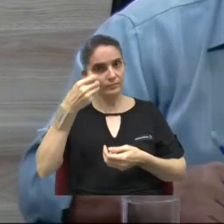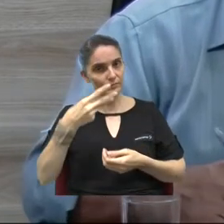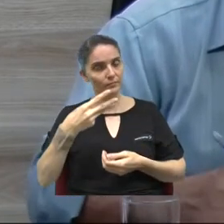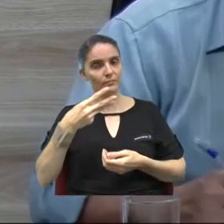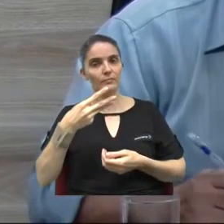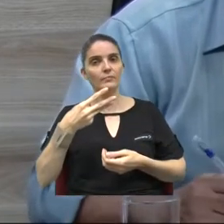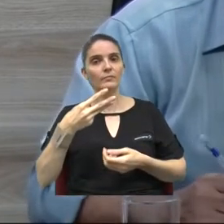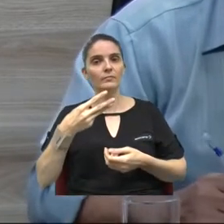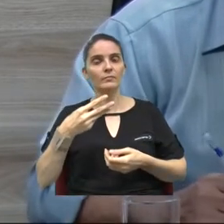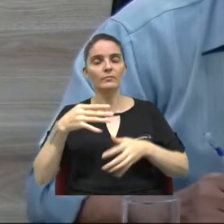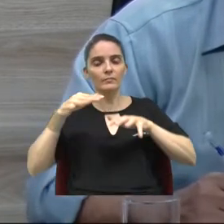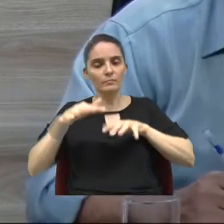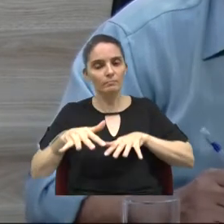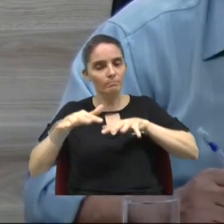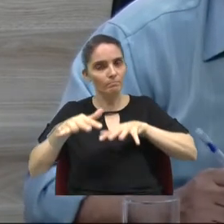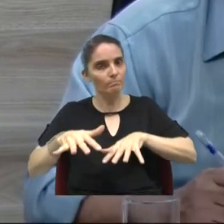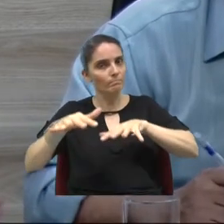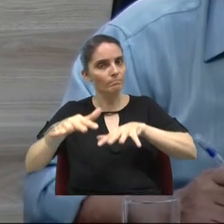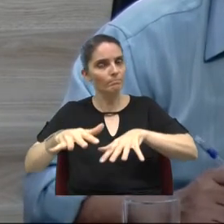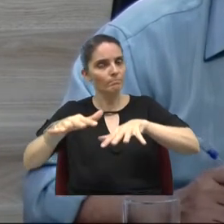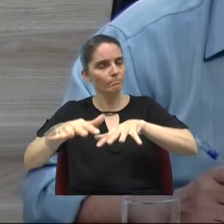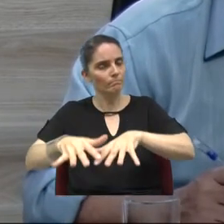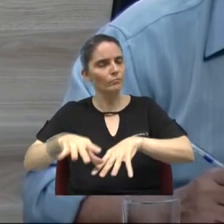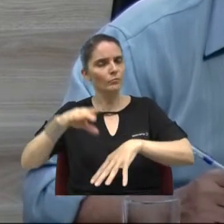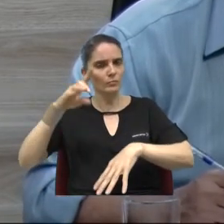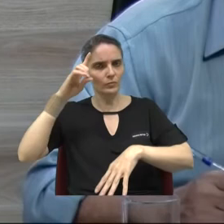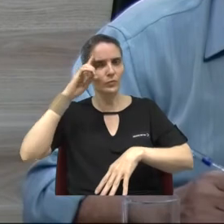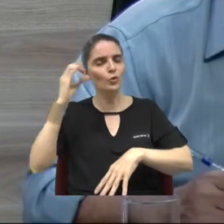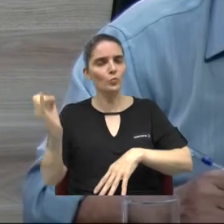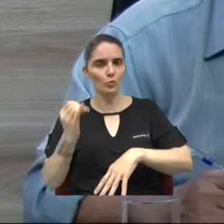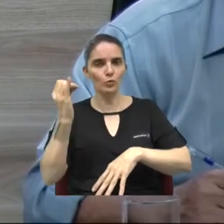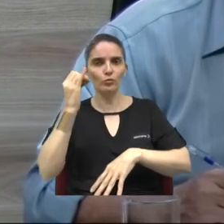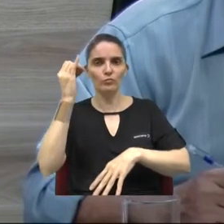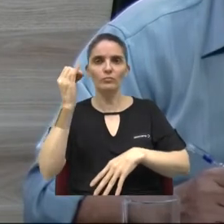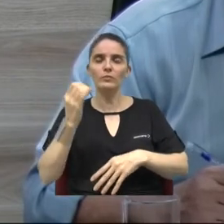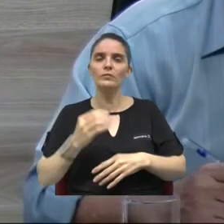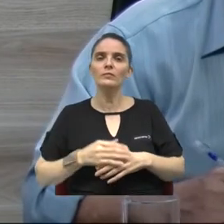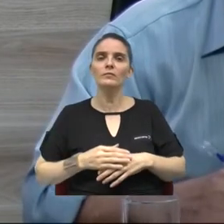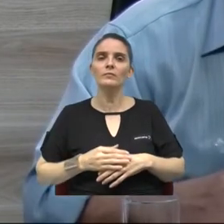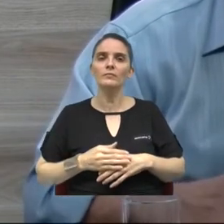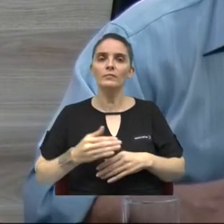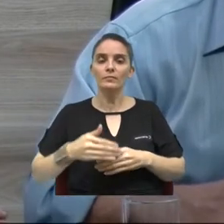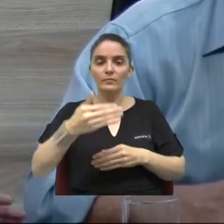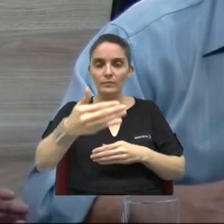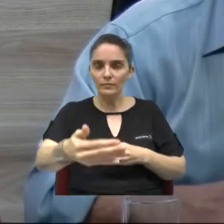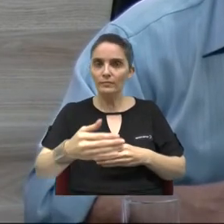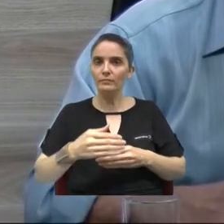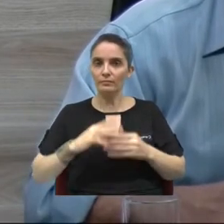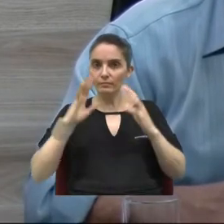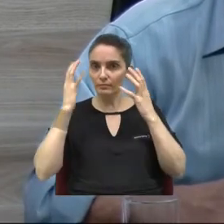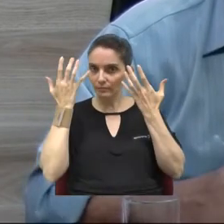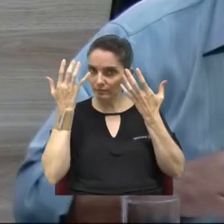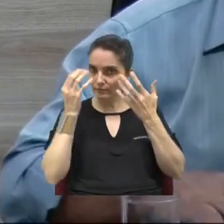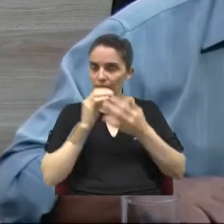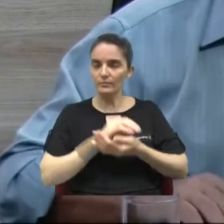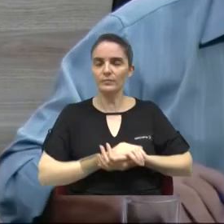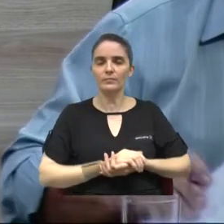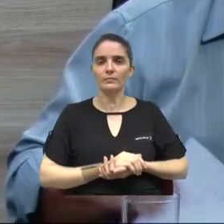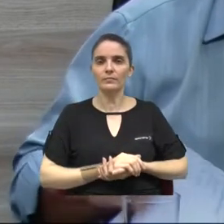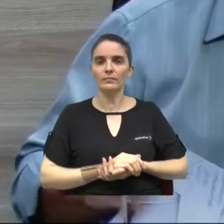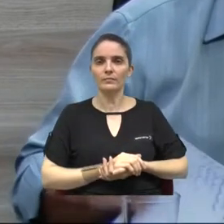dia da procissão, dia da solenidade maior, e encerrando com o próximo final de semana, a quermesse, que